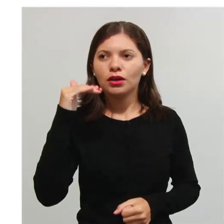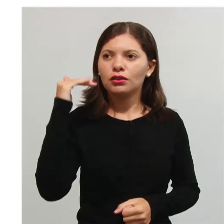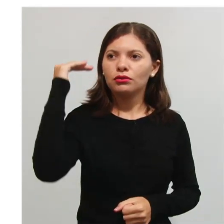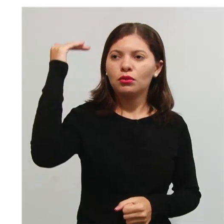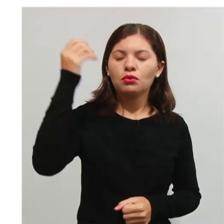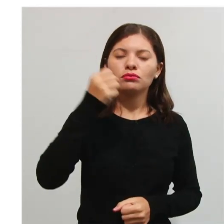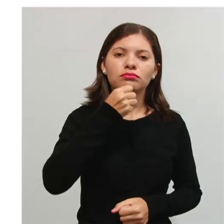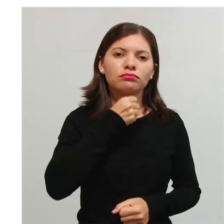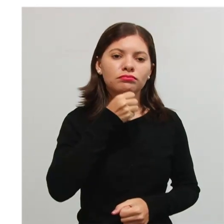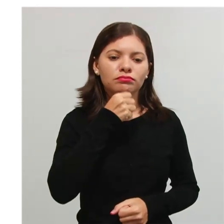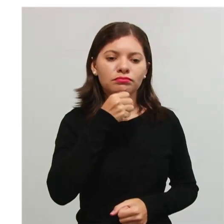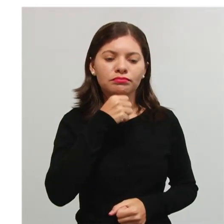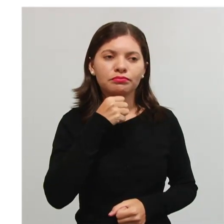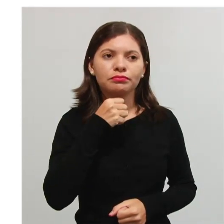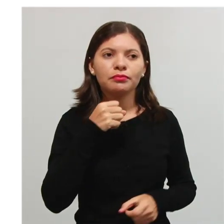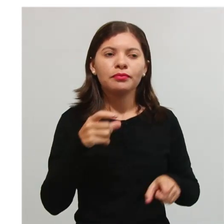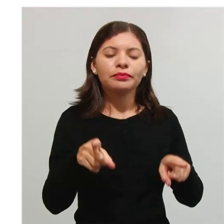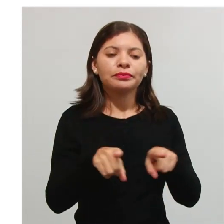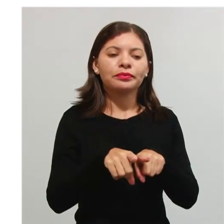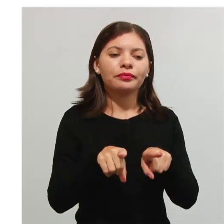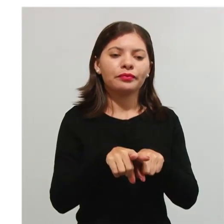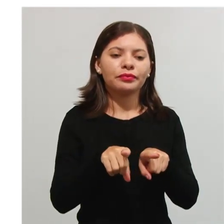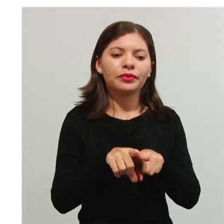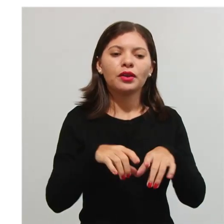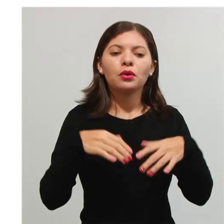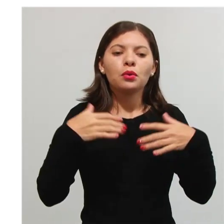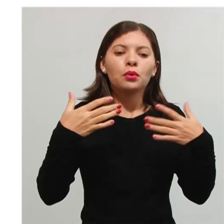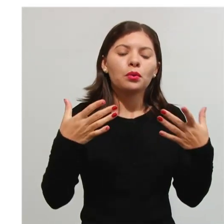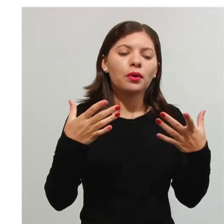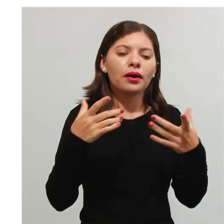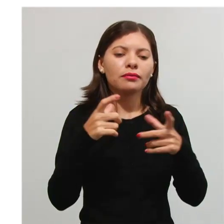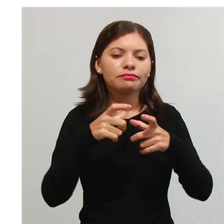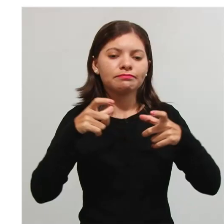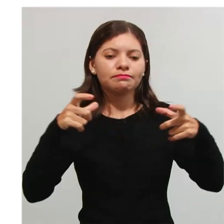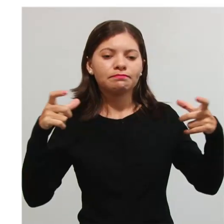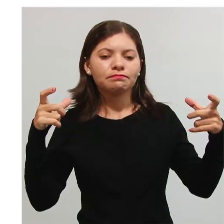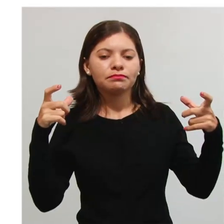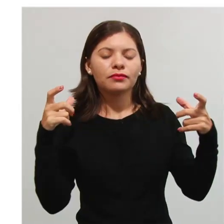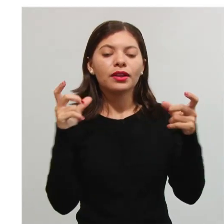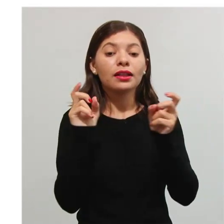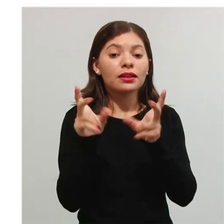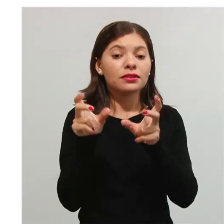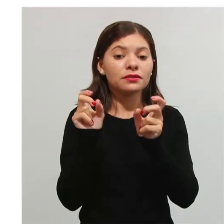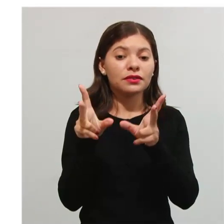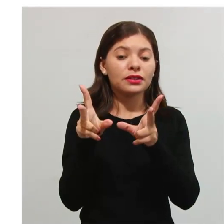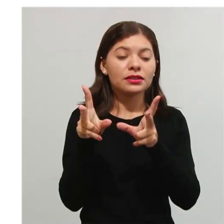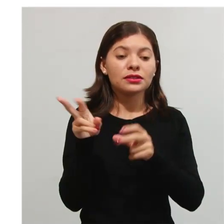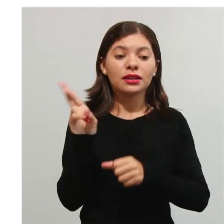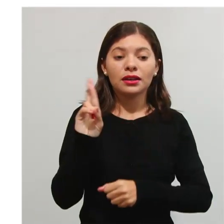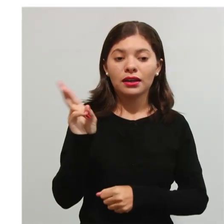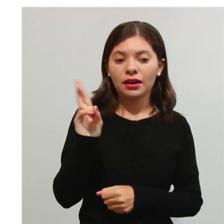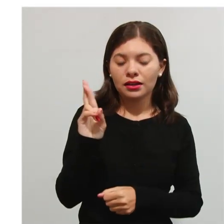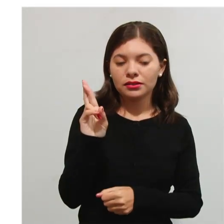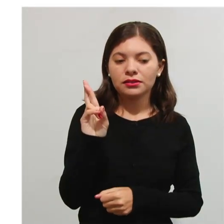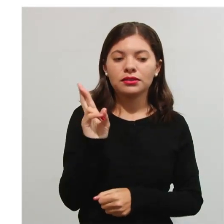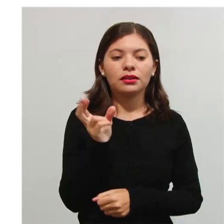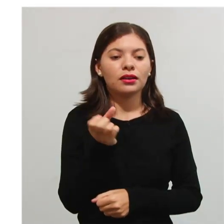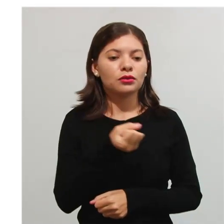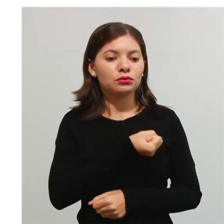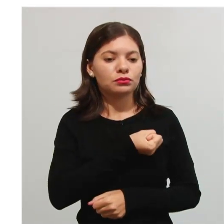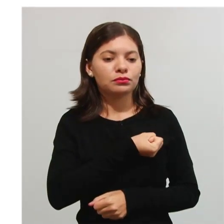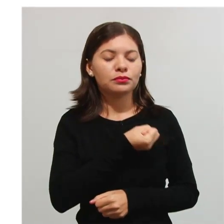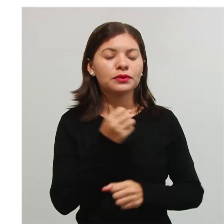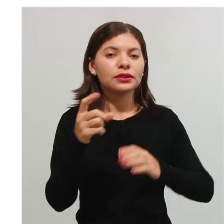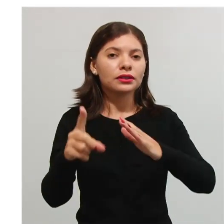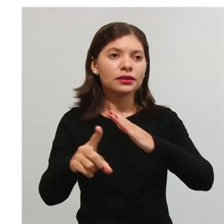idades. Outra coisa interessante é saber qual o tamanho atual do mercado, em reais e em número de clientes.